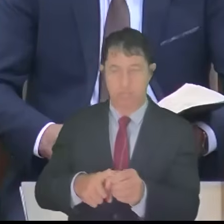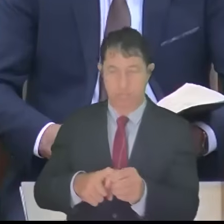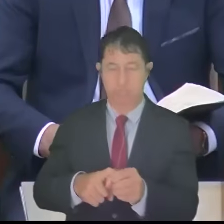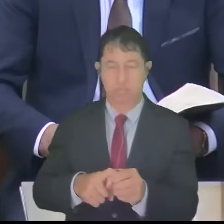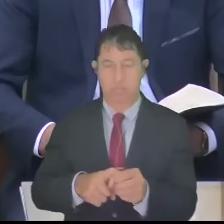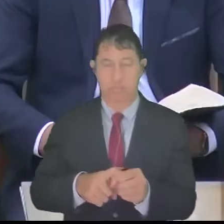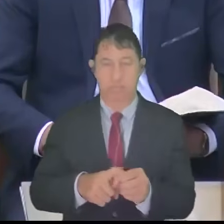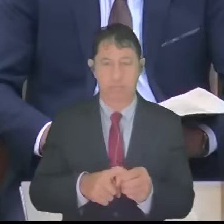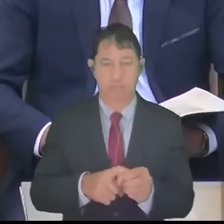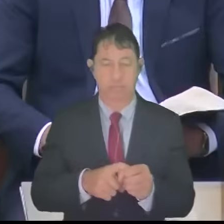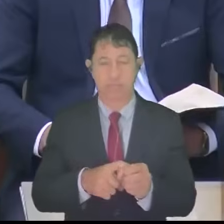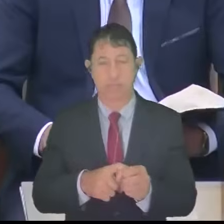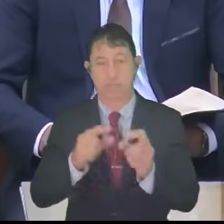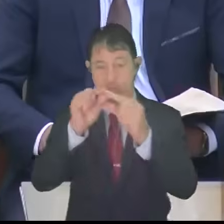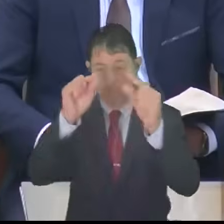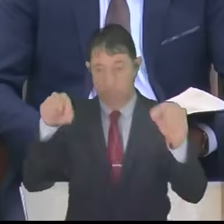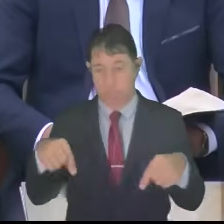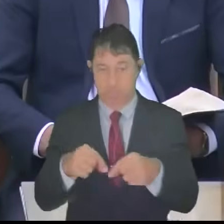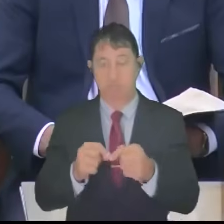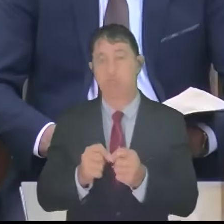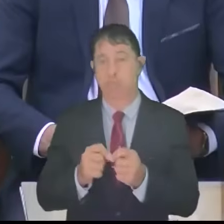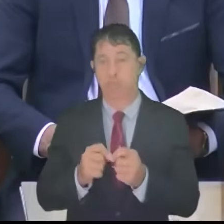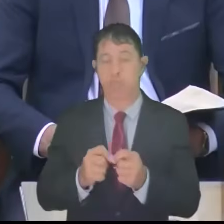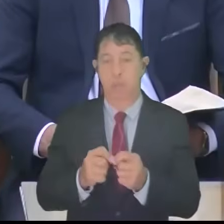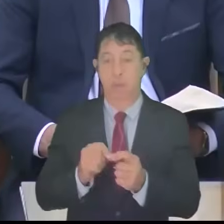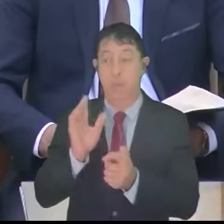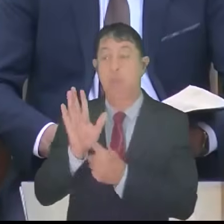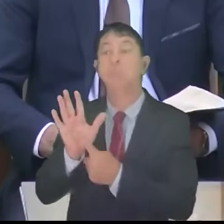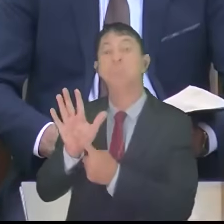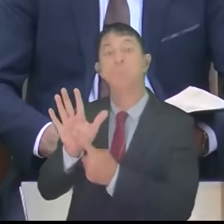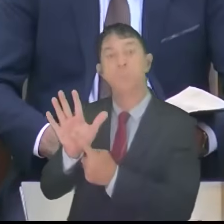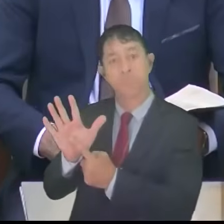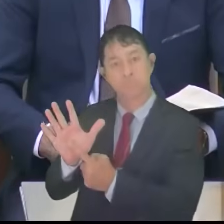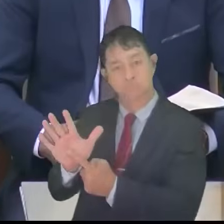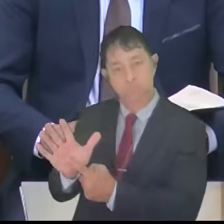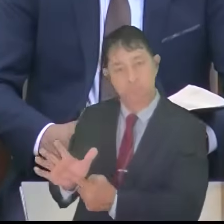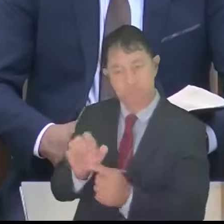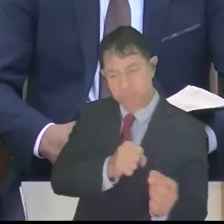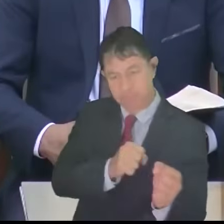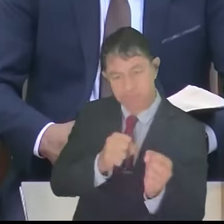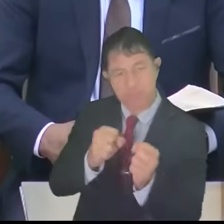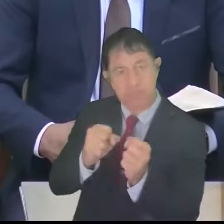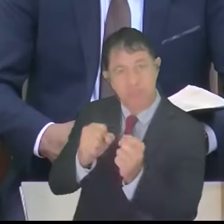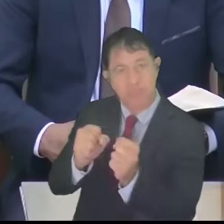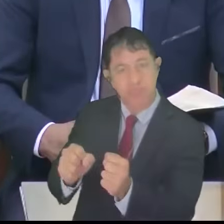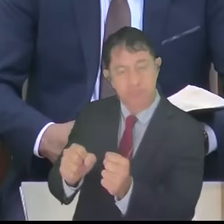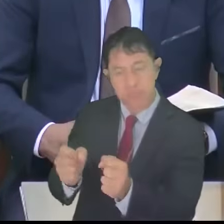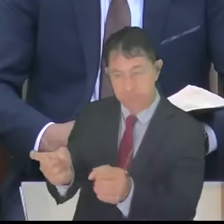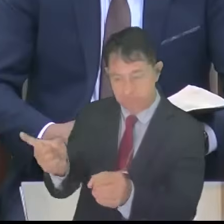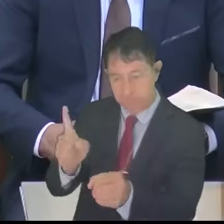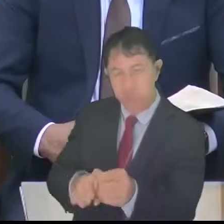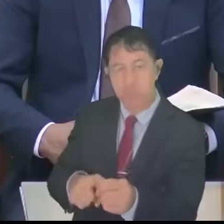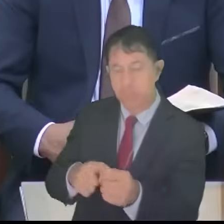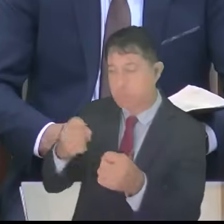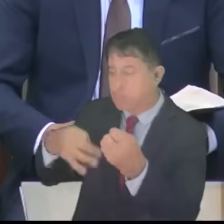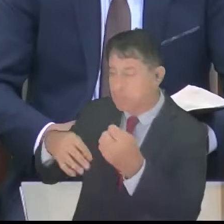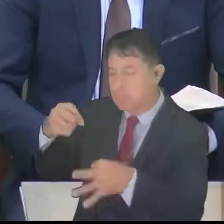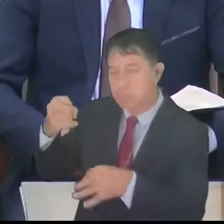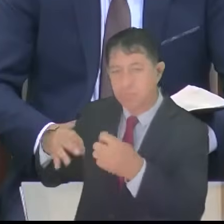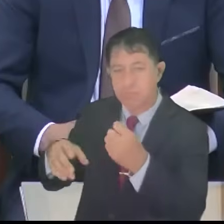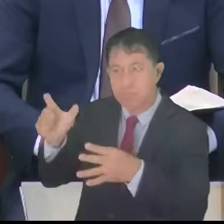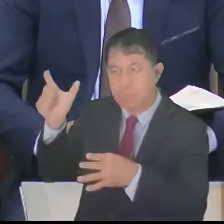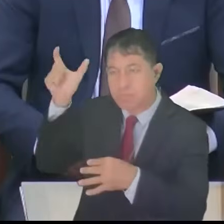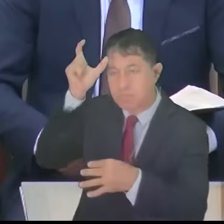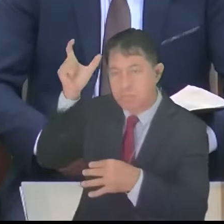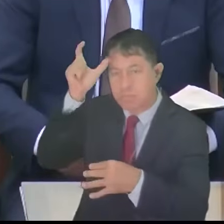que o poder de Deus fez. E a Bíblia diz que eles voltaram dizendo que até os